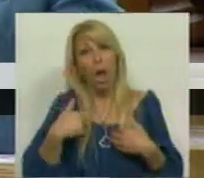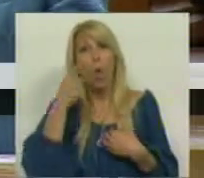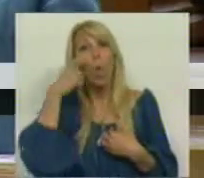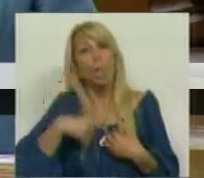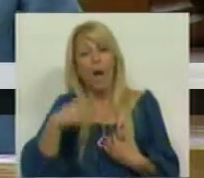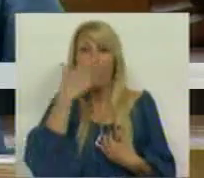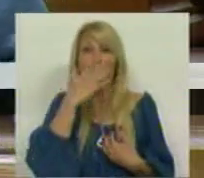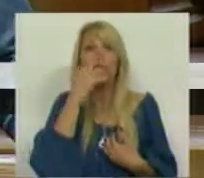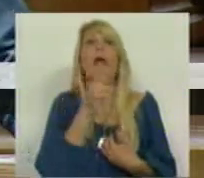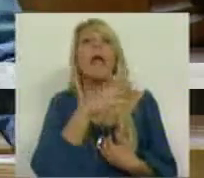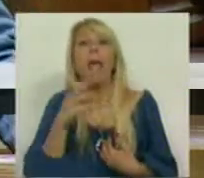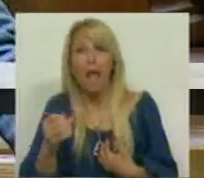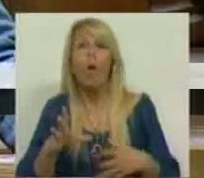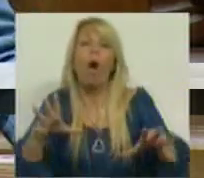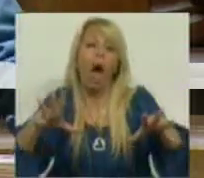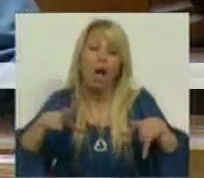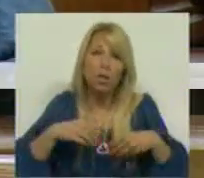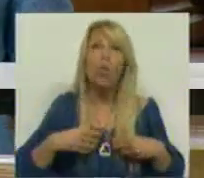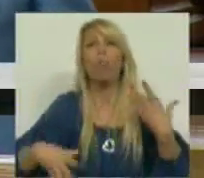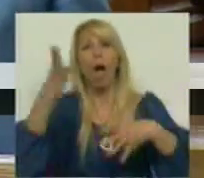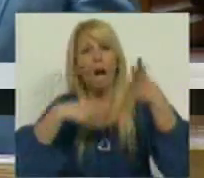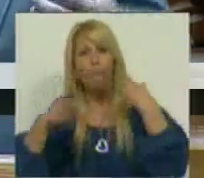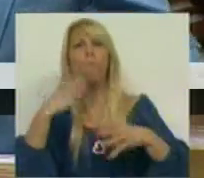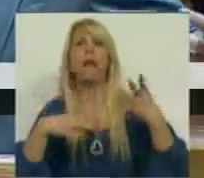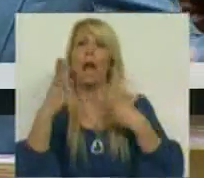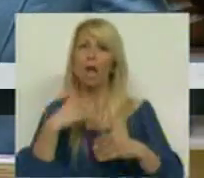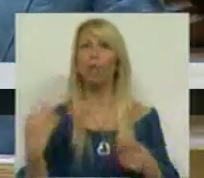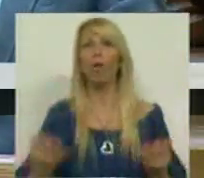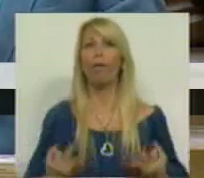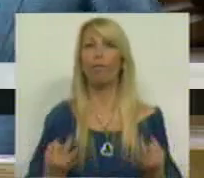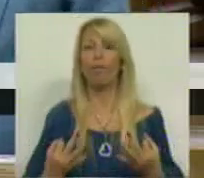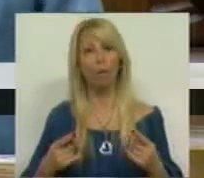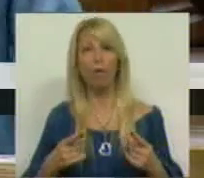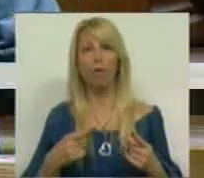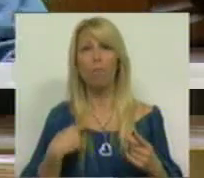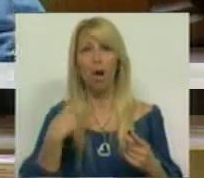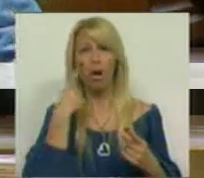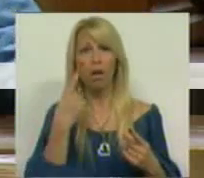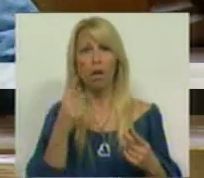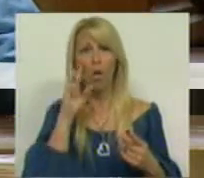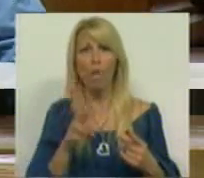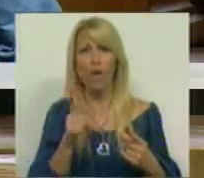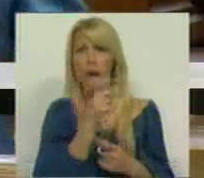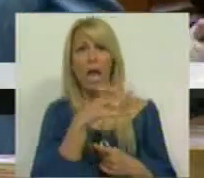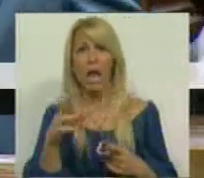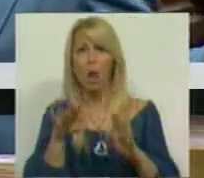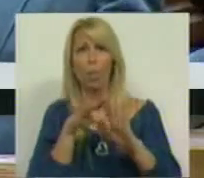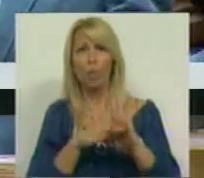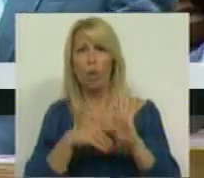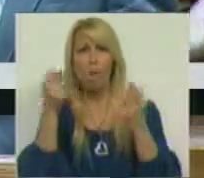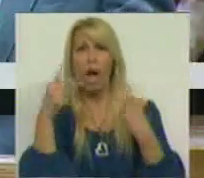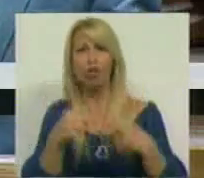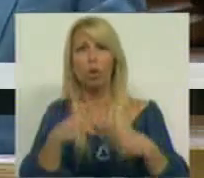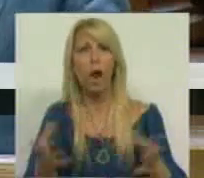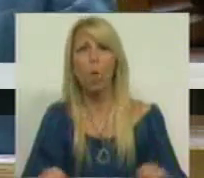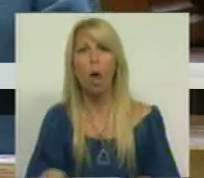os assumirá e aprenderá com eles. Mas onde não reconhece erros é no programa de austeridade. Ora, nesse não há nenhum erro. Onde está o